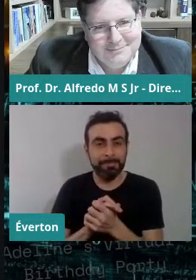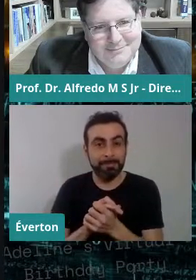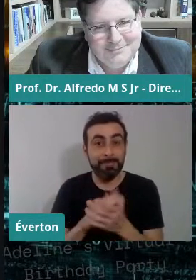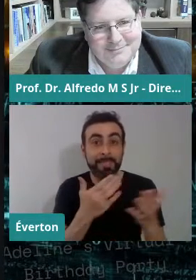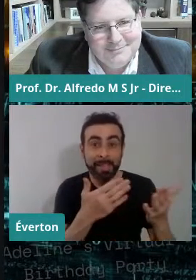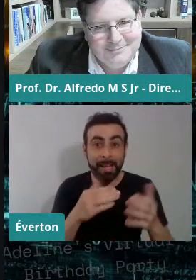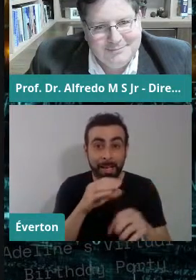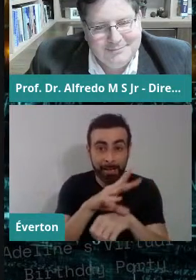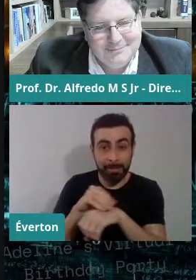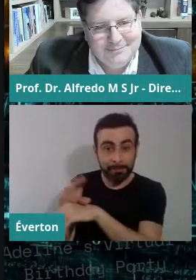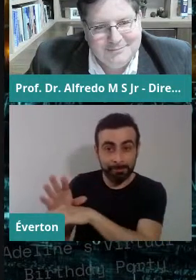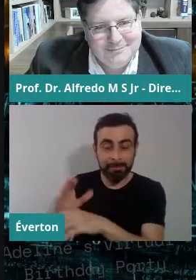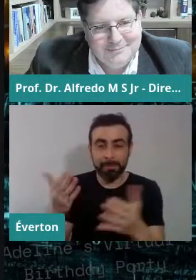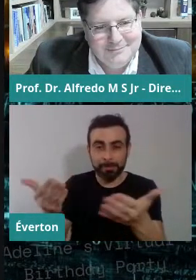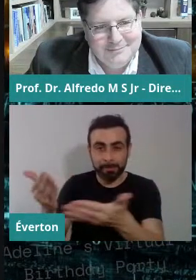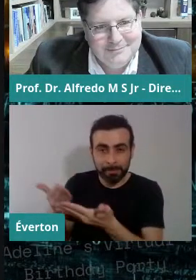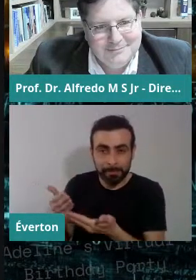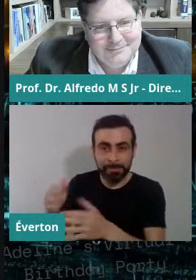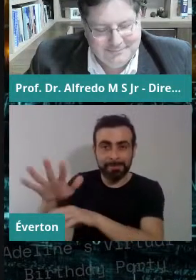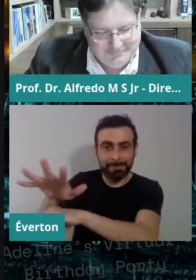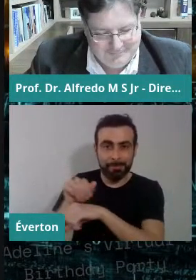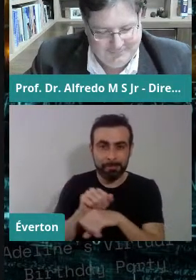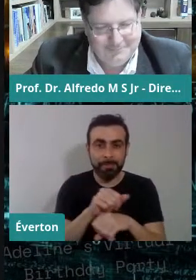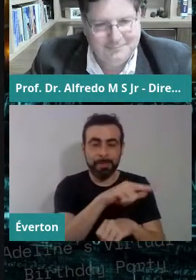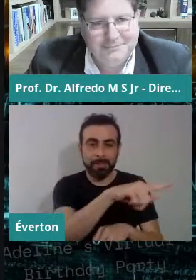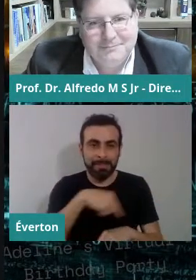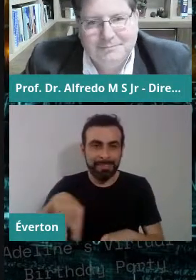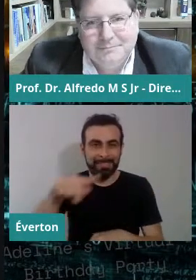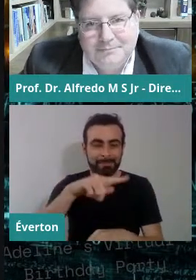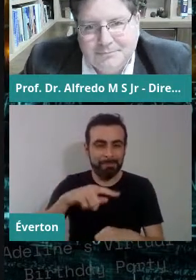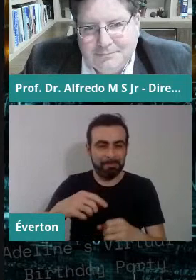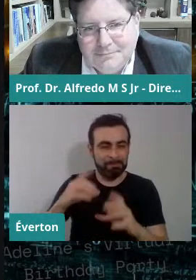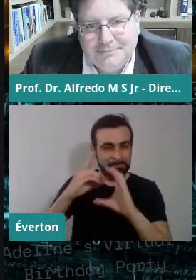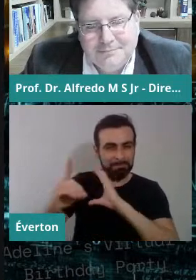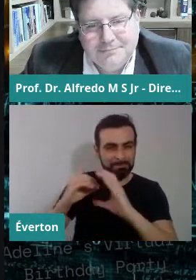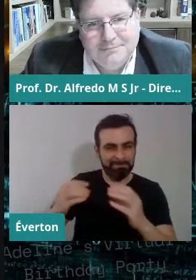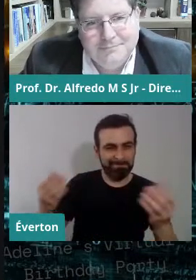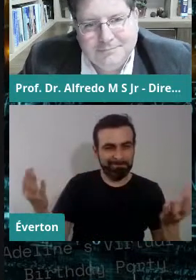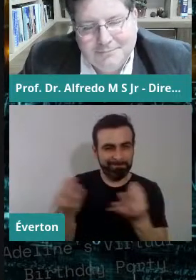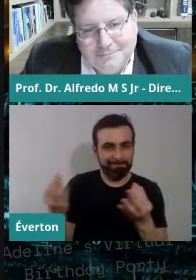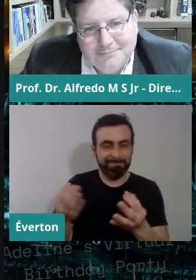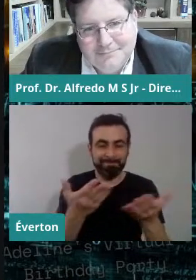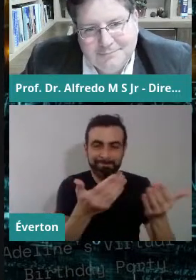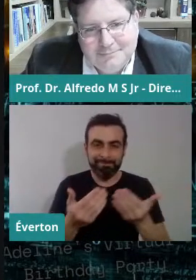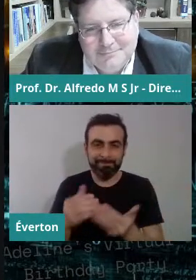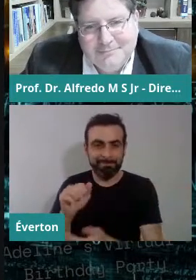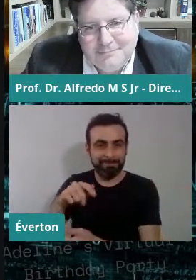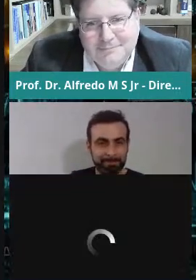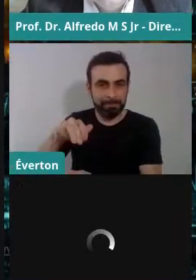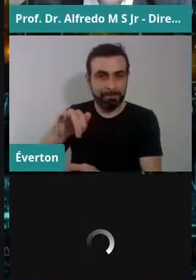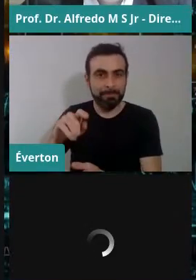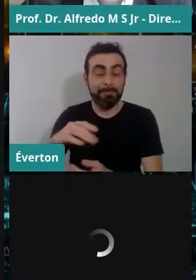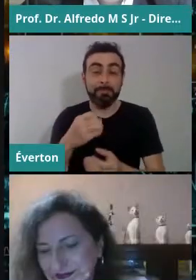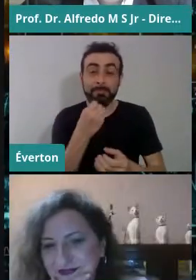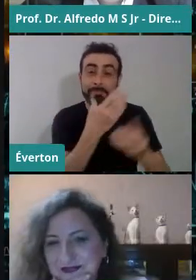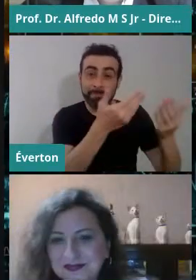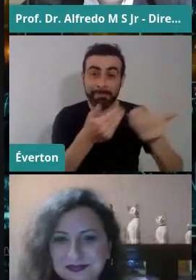Agora eu chamo a professora Anália, nossa dedicadíssima coordenadora de curso, a palavra. Por gentileza, Anália, bem-vinda novamente.